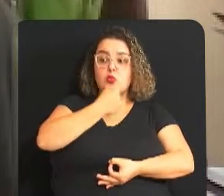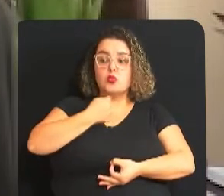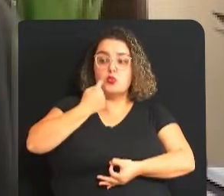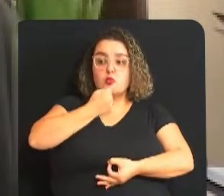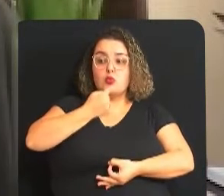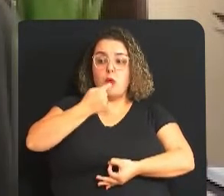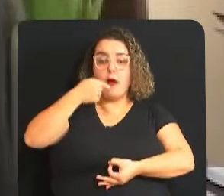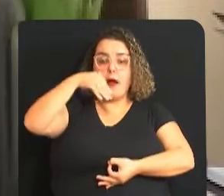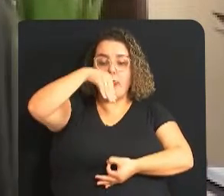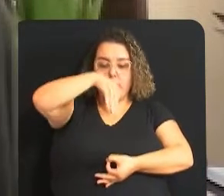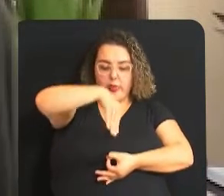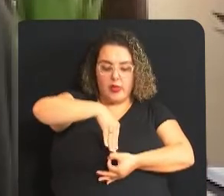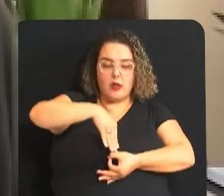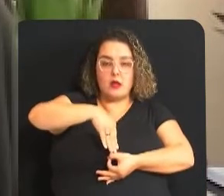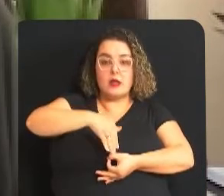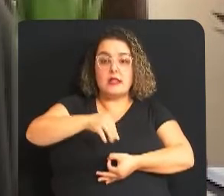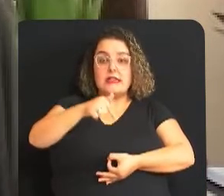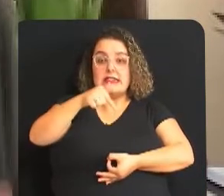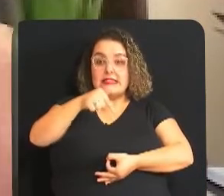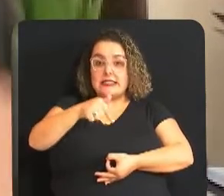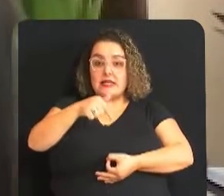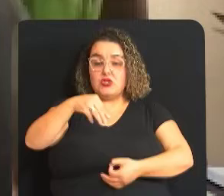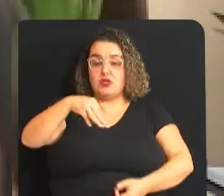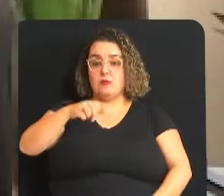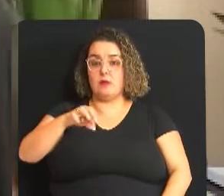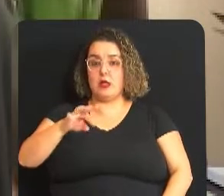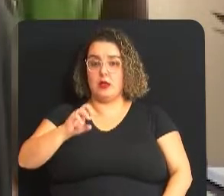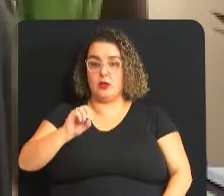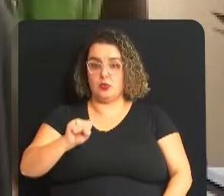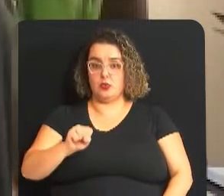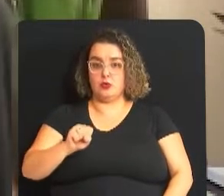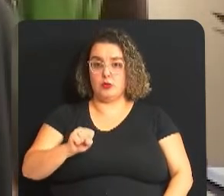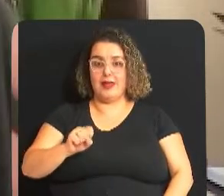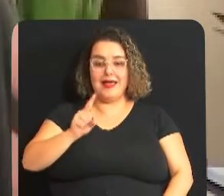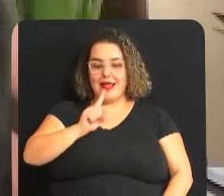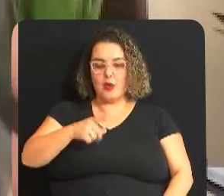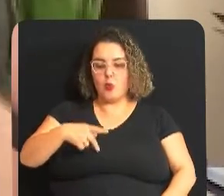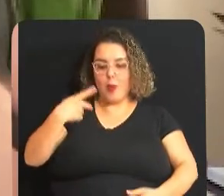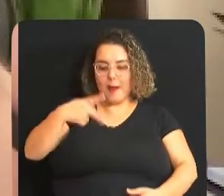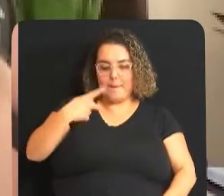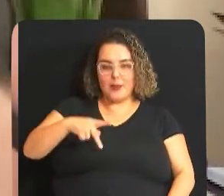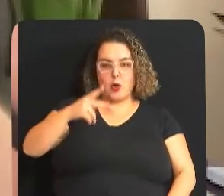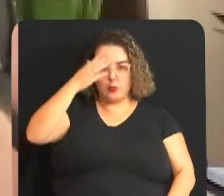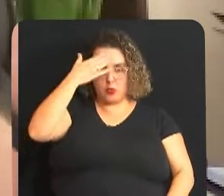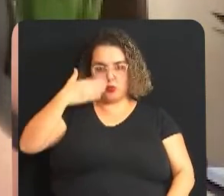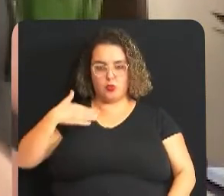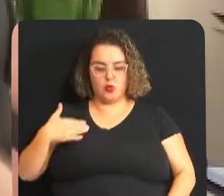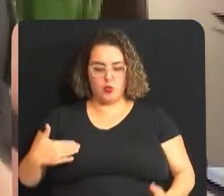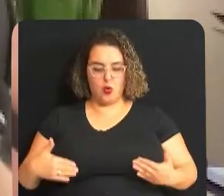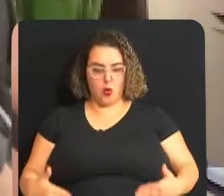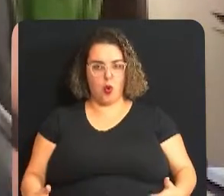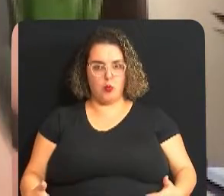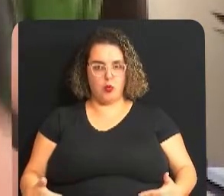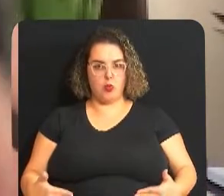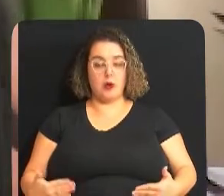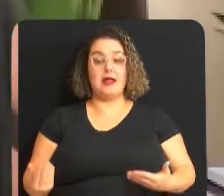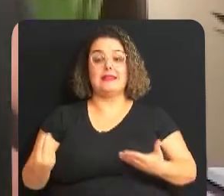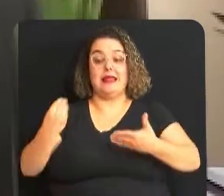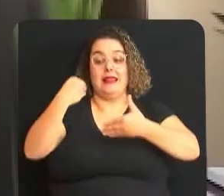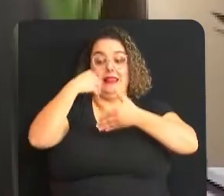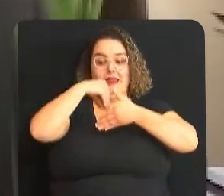digestivo, ele não faz parte do corpo, ele está dentro do corpo. Mas o que está dentro do tubo